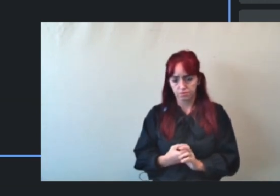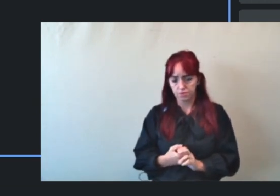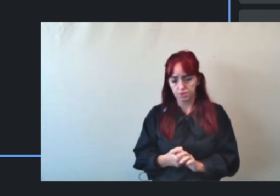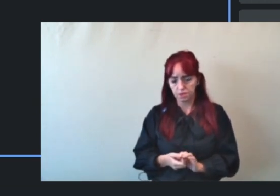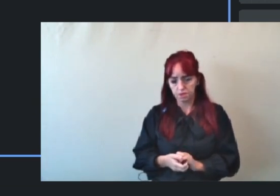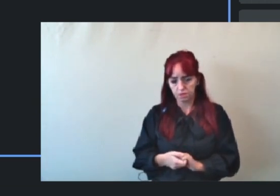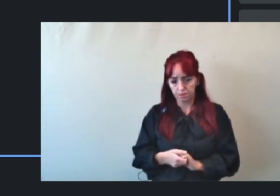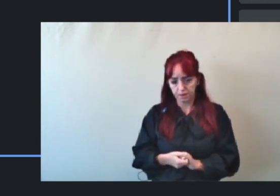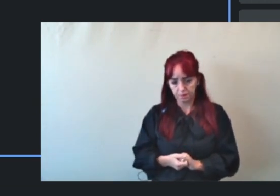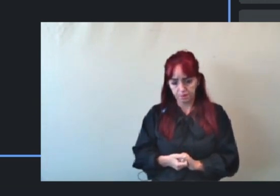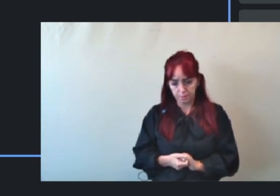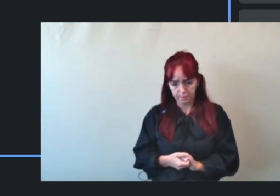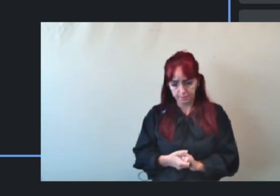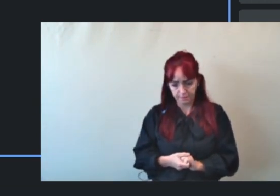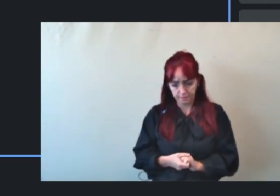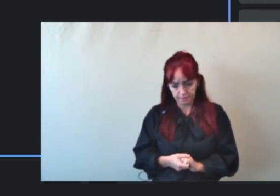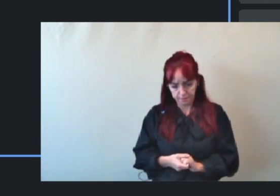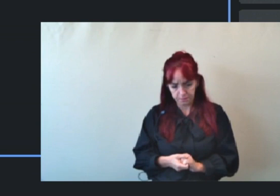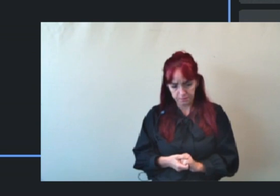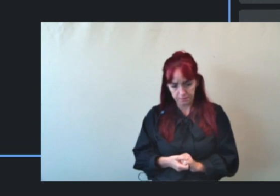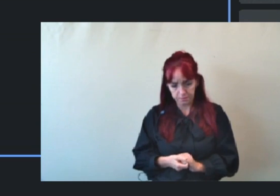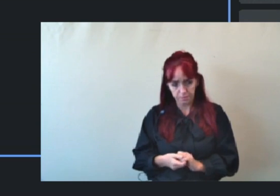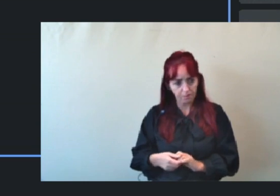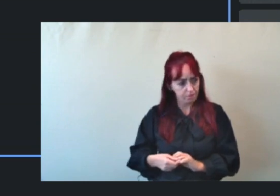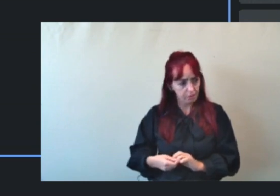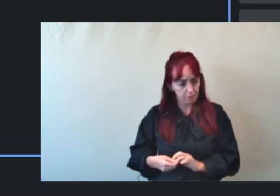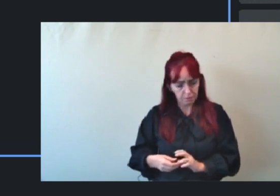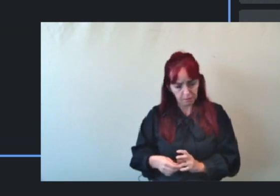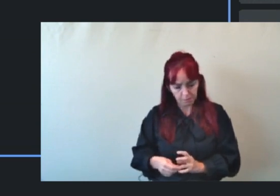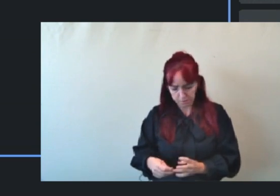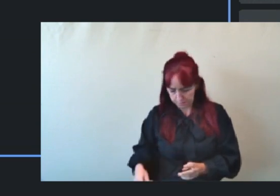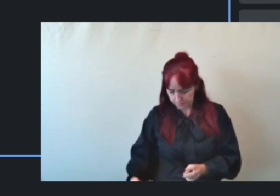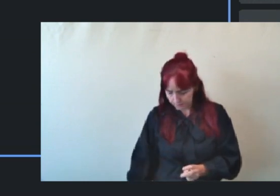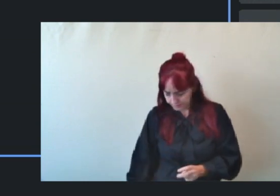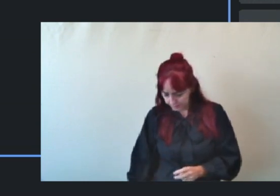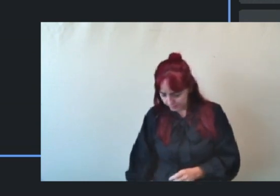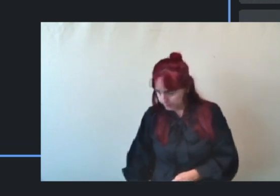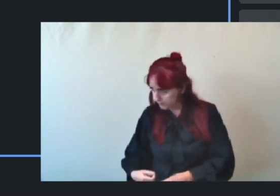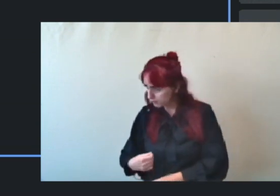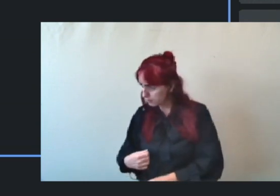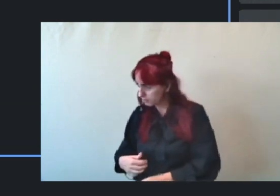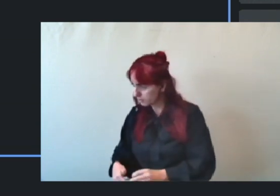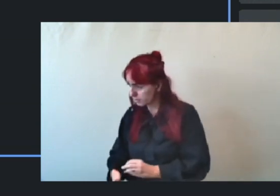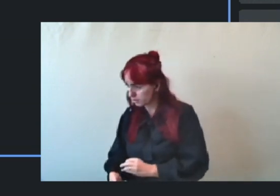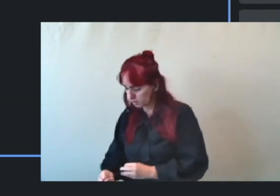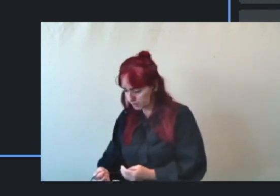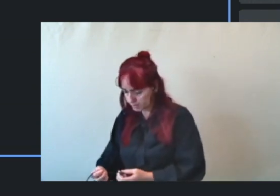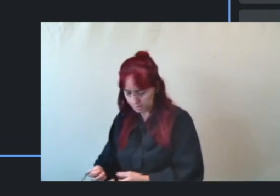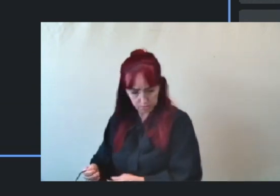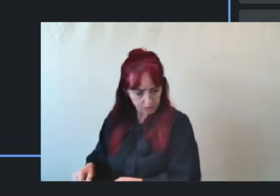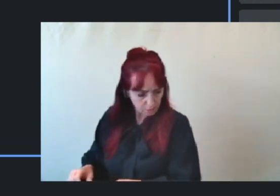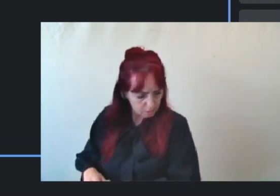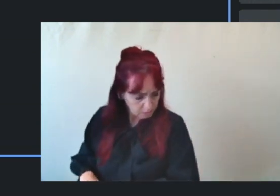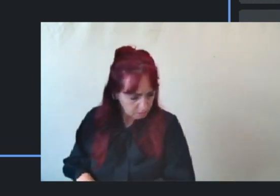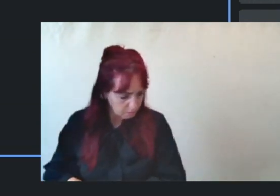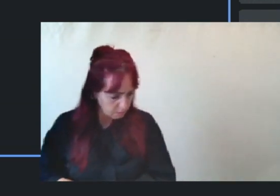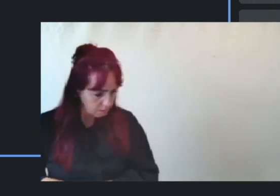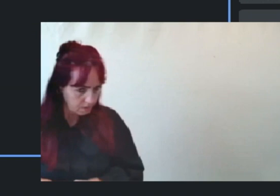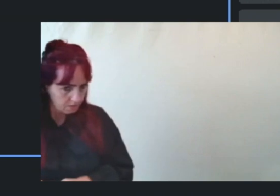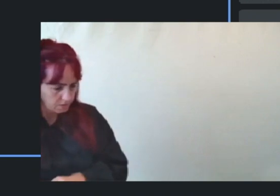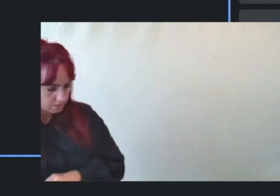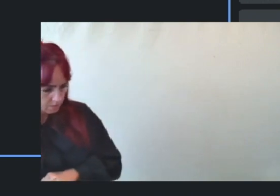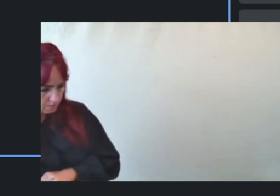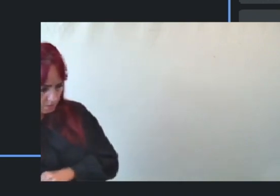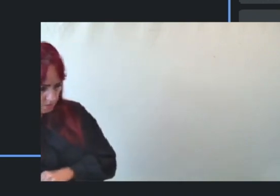área central, da região ali do Padre Eustáquio, aí articula com a Noroeste, etc. Então,